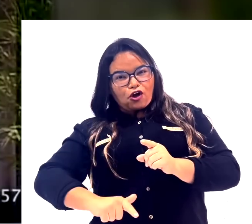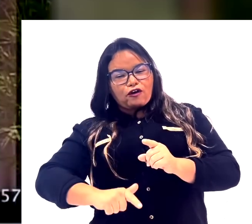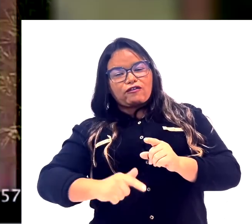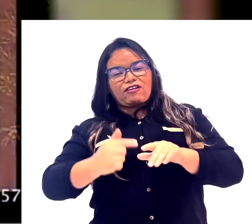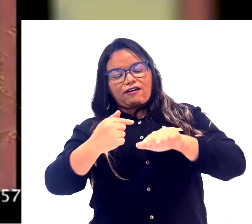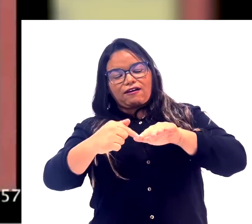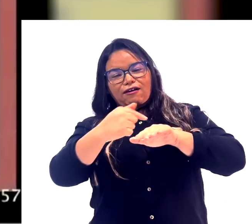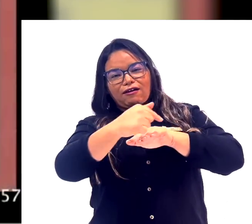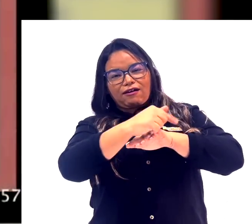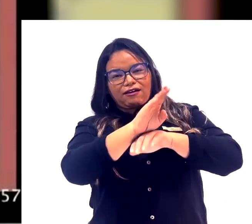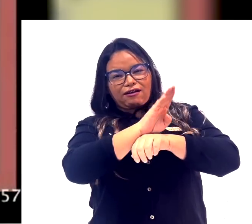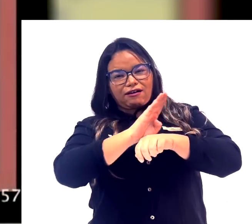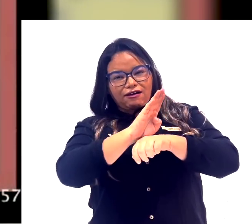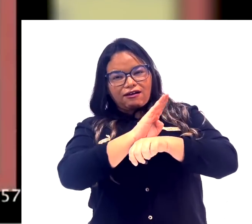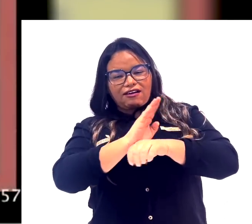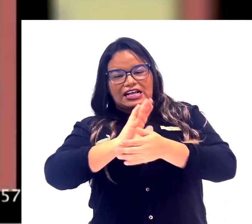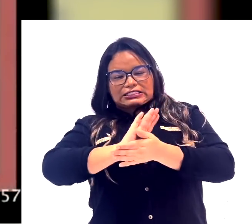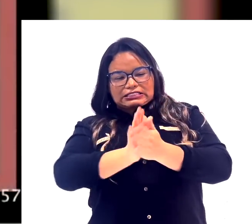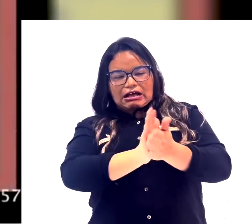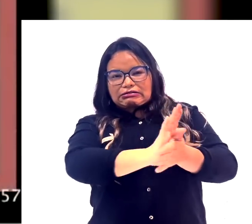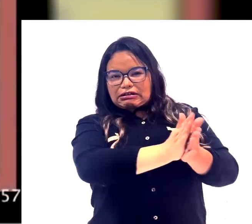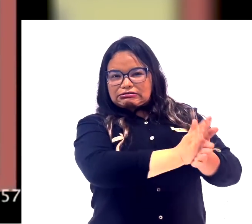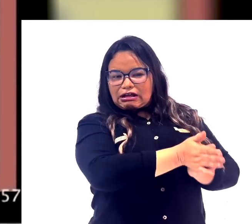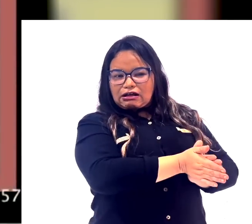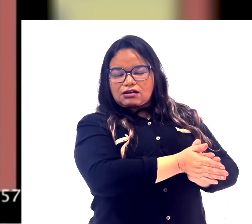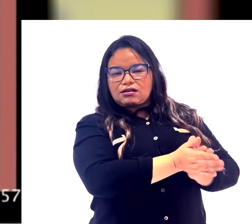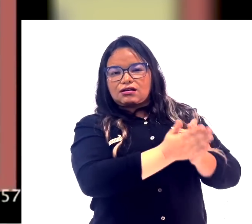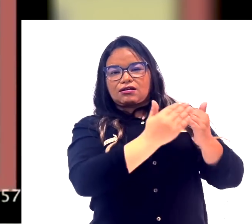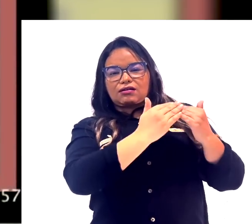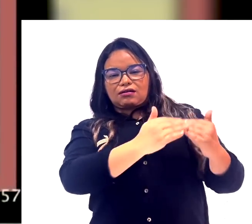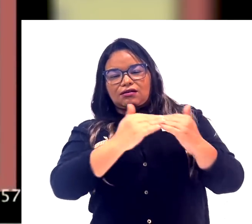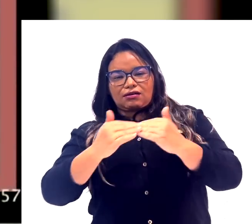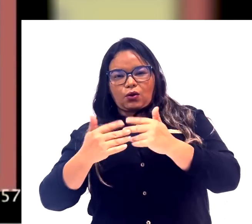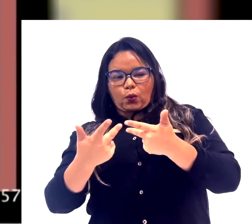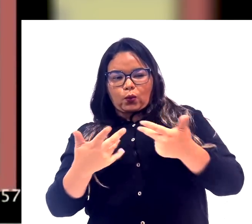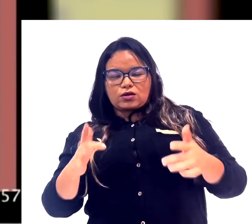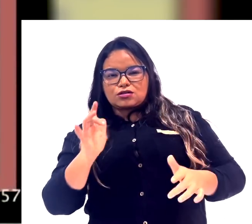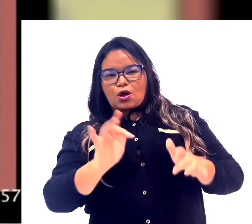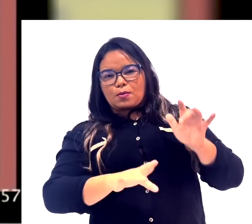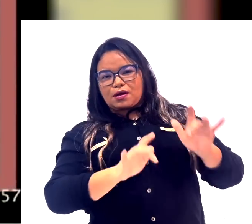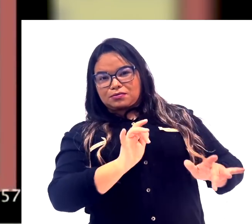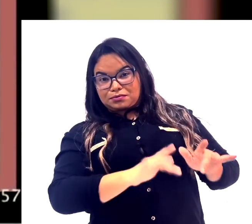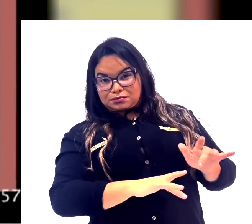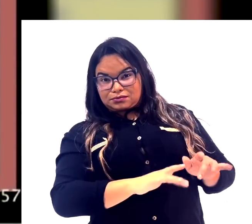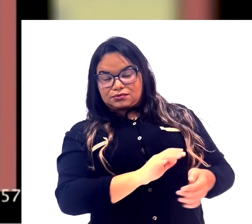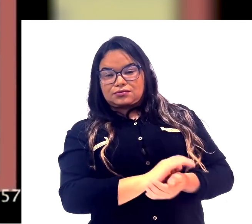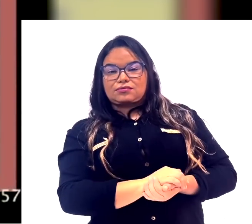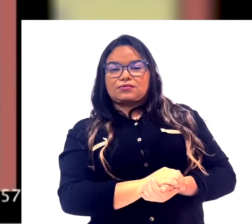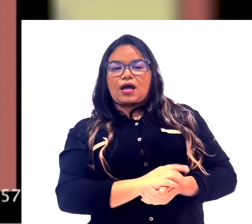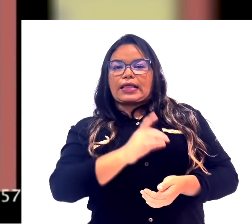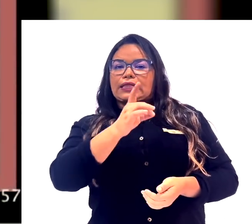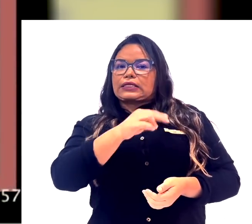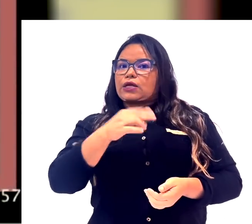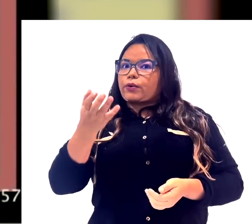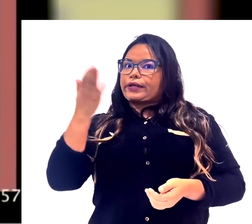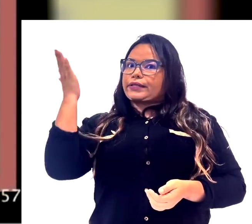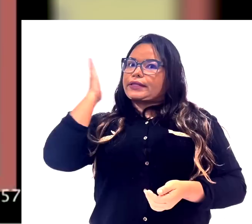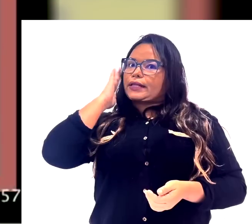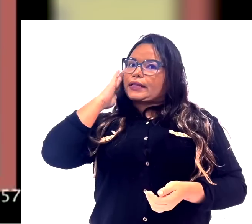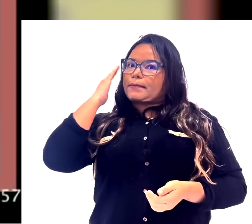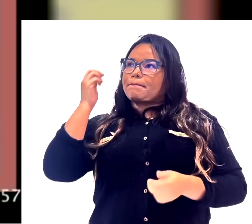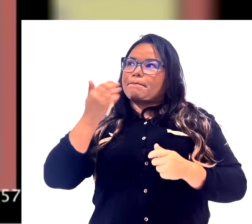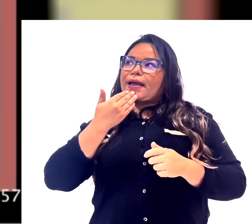e fazia em pedaços e pisava a pés o que sobrava. Assim que ele queria saber mais acerca deste quarto terrível animal.